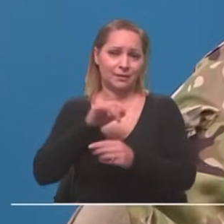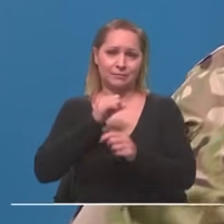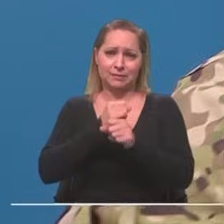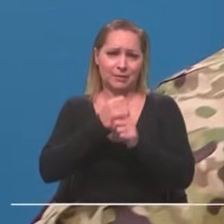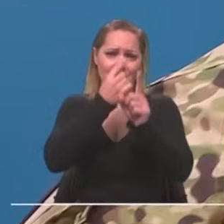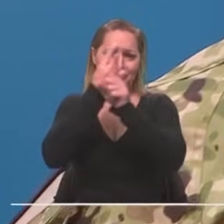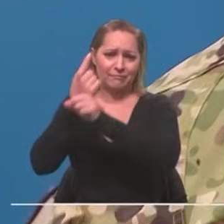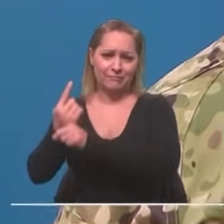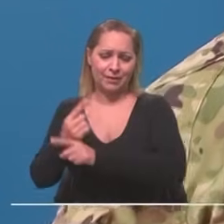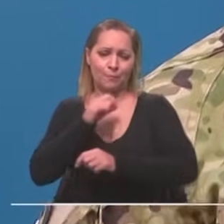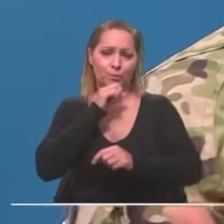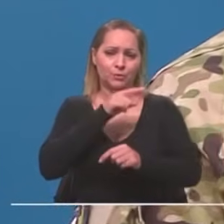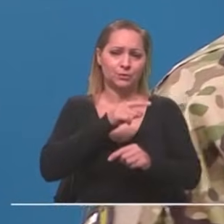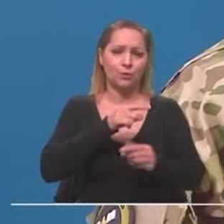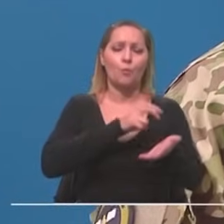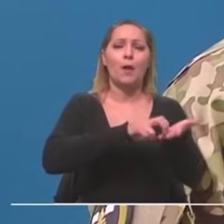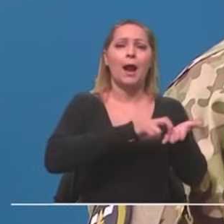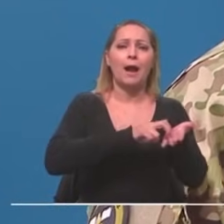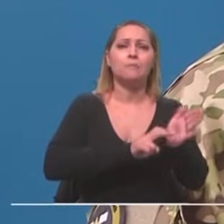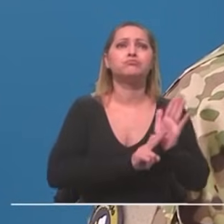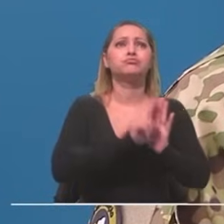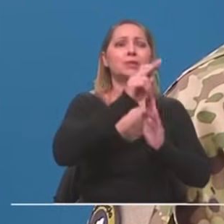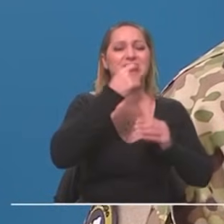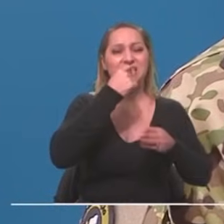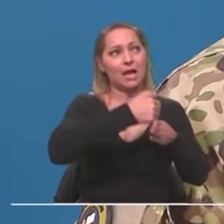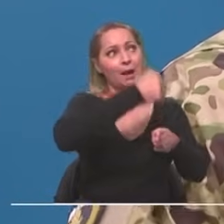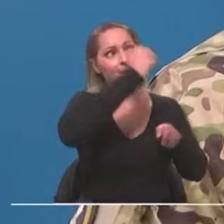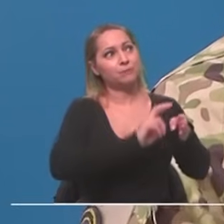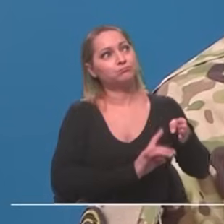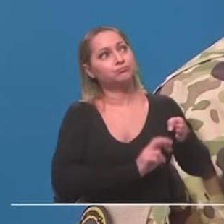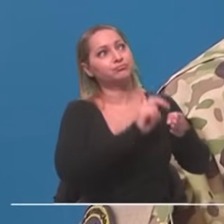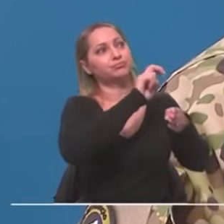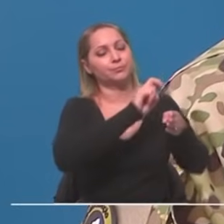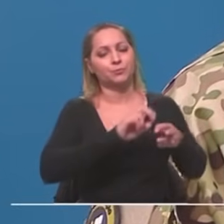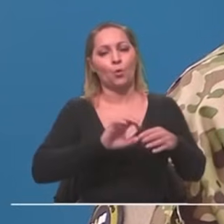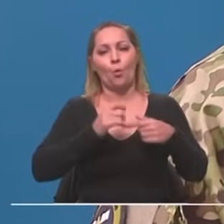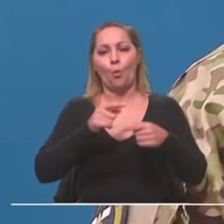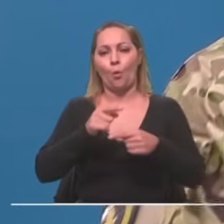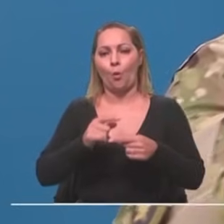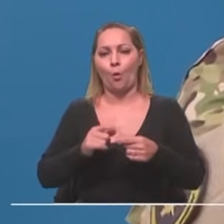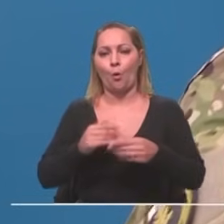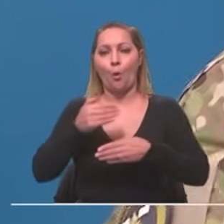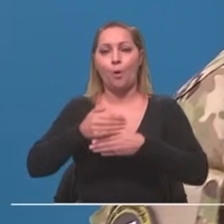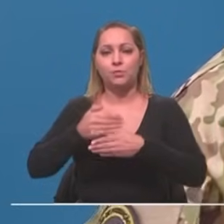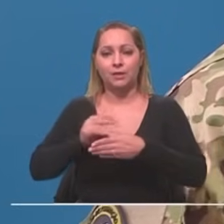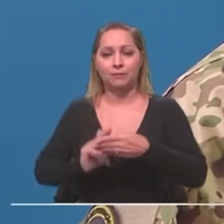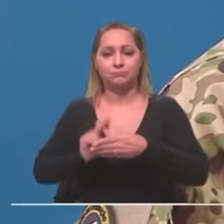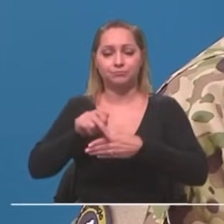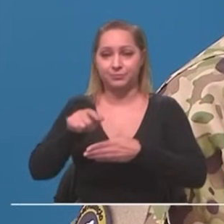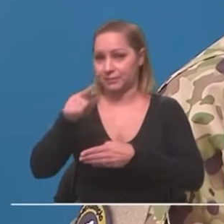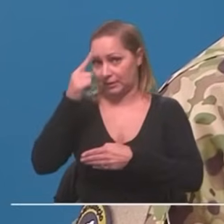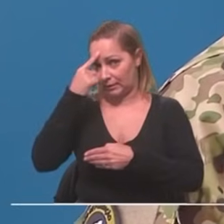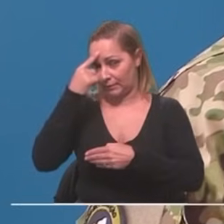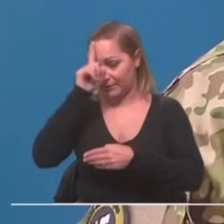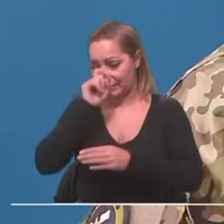de repente a fazer um rapel de uma parede que nunca se viram a fazer, ou passar uma prova de obstáculos, como se recorda certamente, de